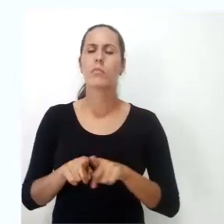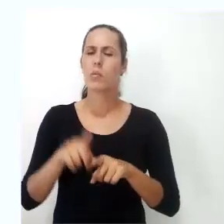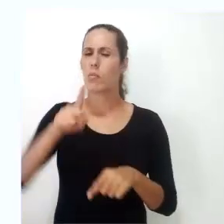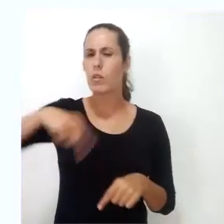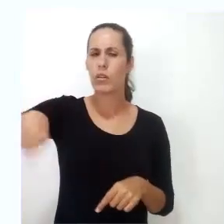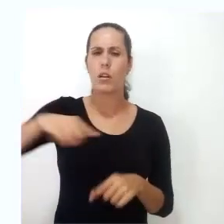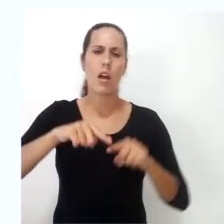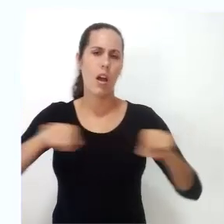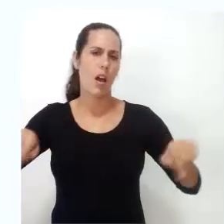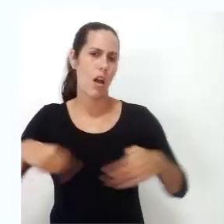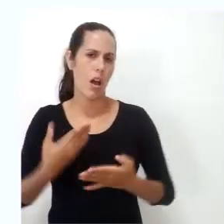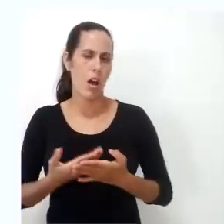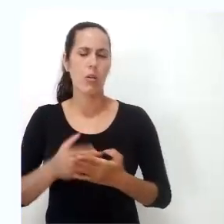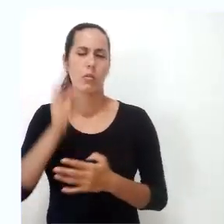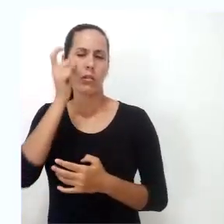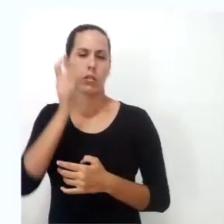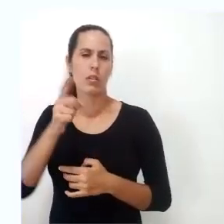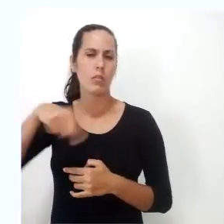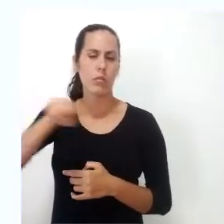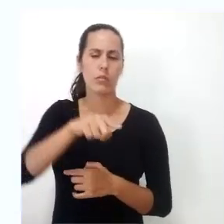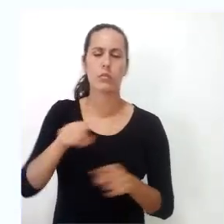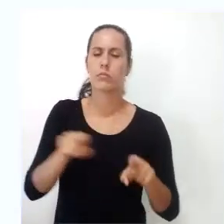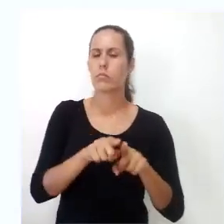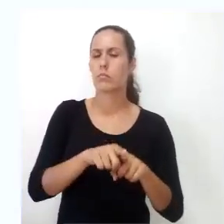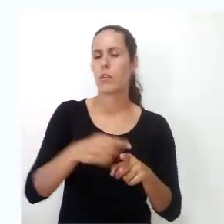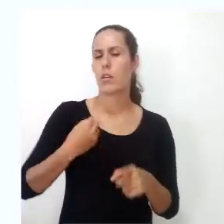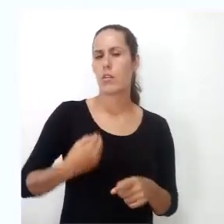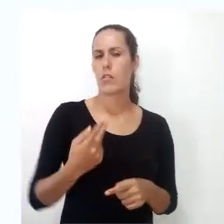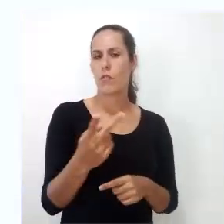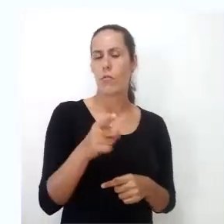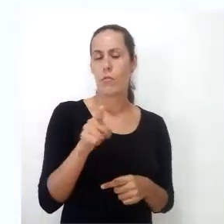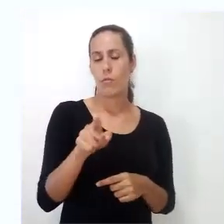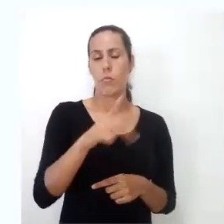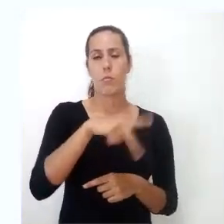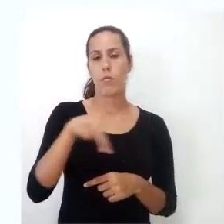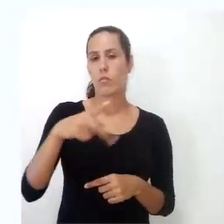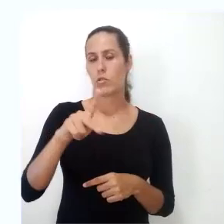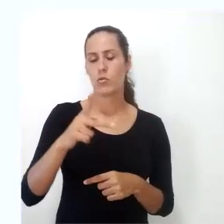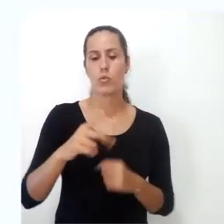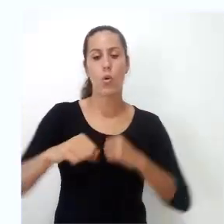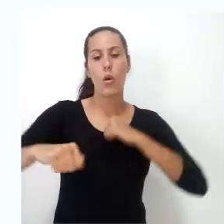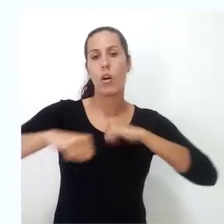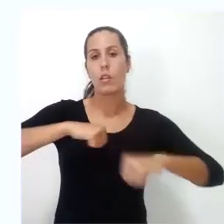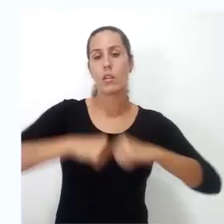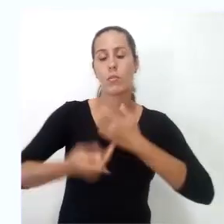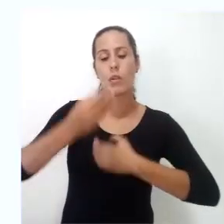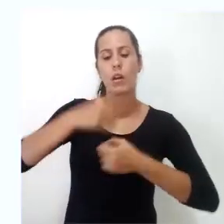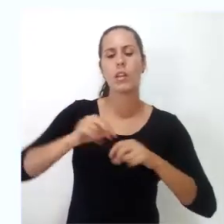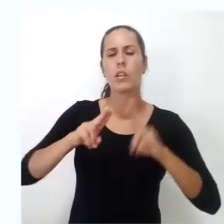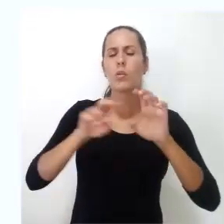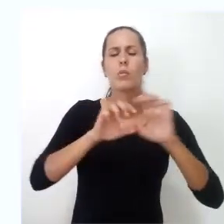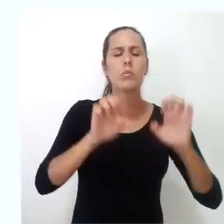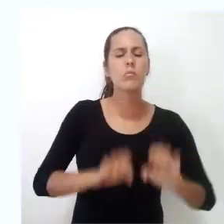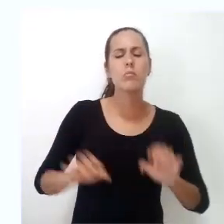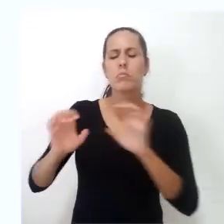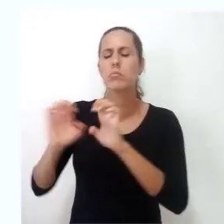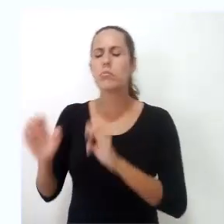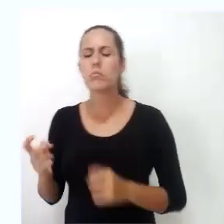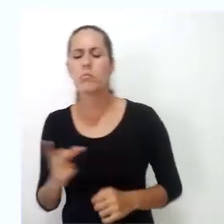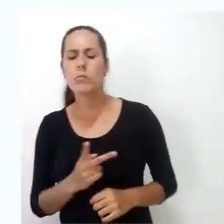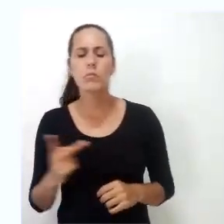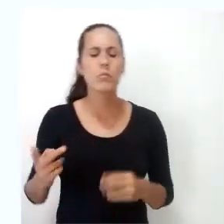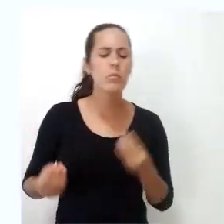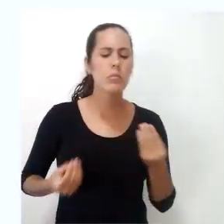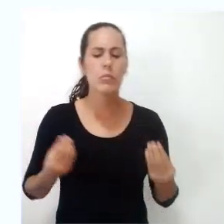aula, é interessante que você, estudante, com o seu professor, debata sobre a estrutura dos textos,